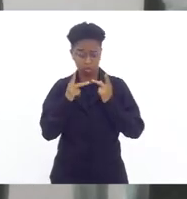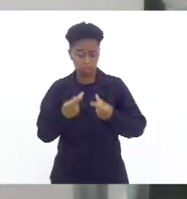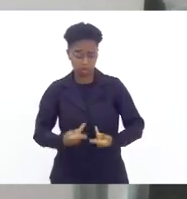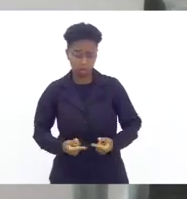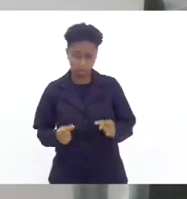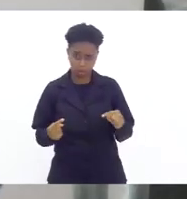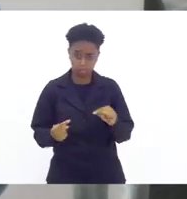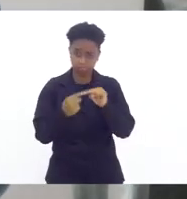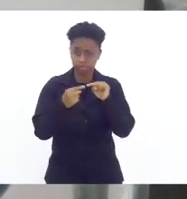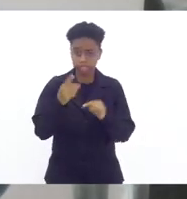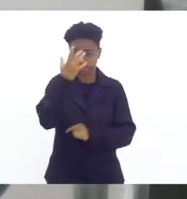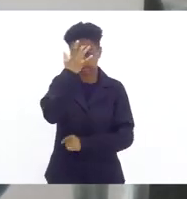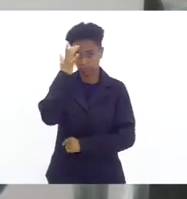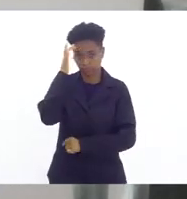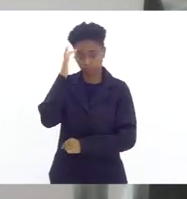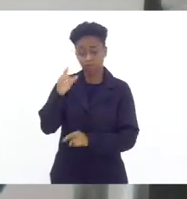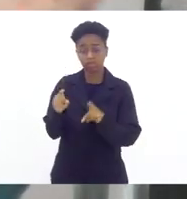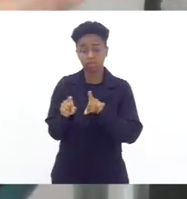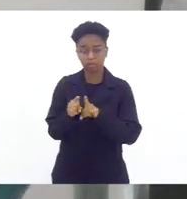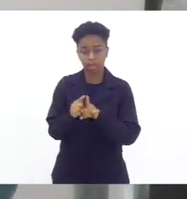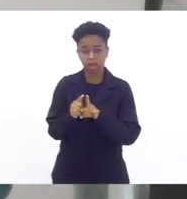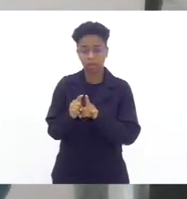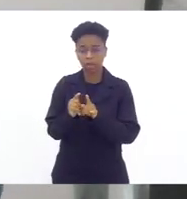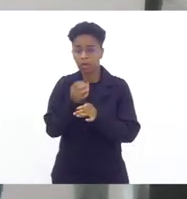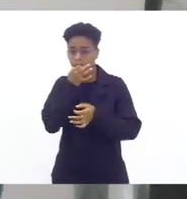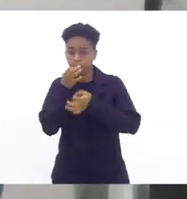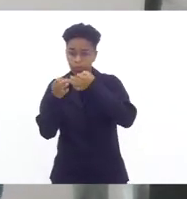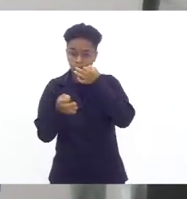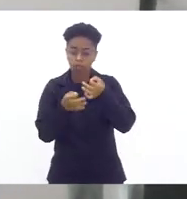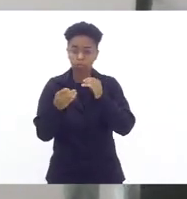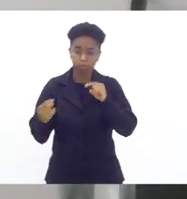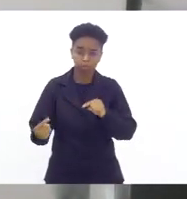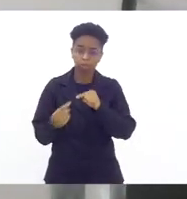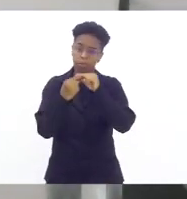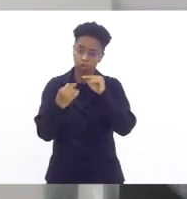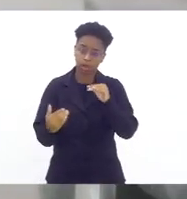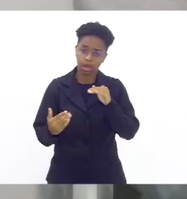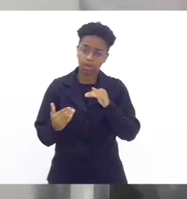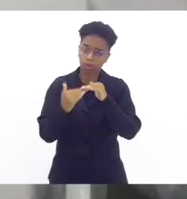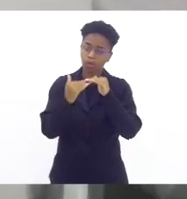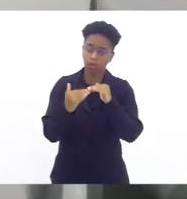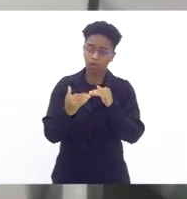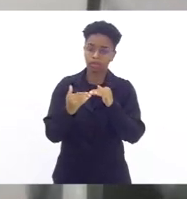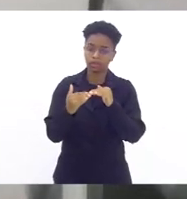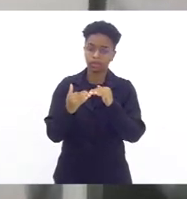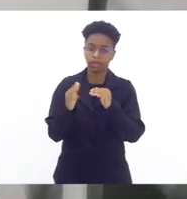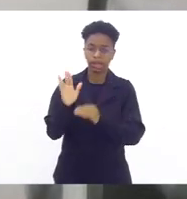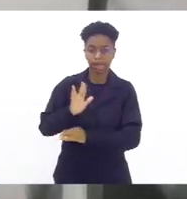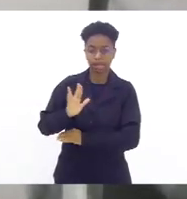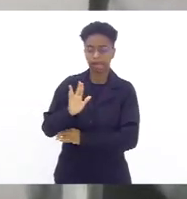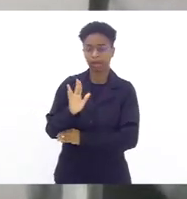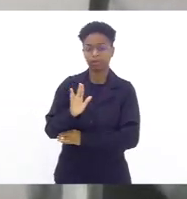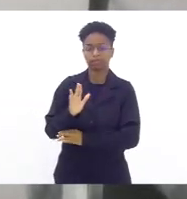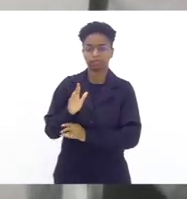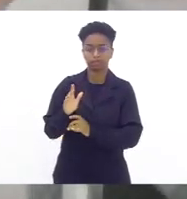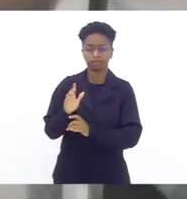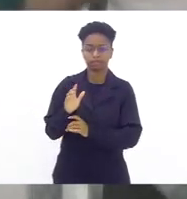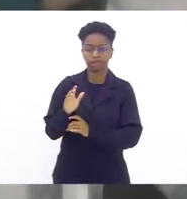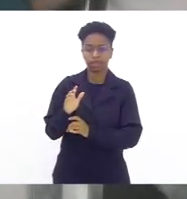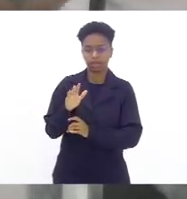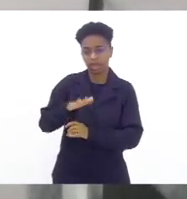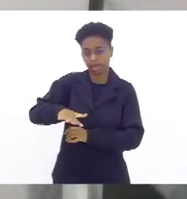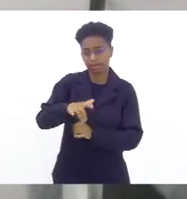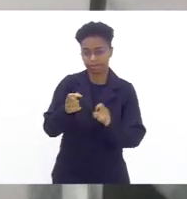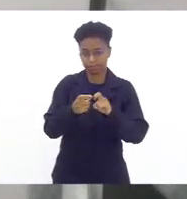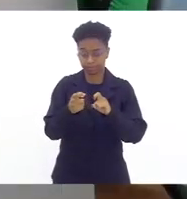tem uma posição a favor da cannabis medicinal isso não é uma pessoa maravilhosa Então queria que